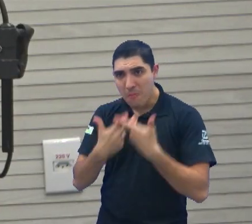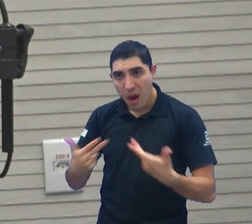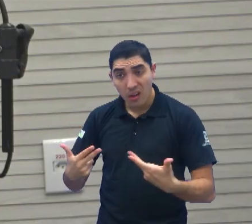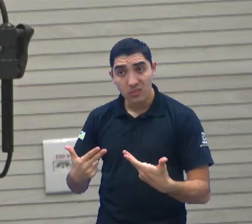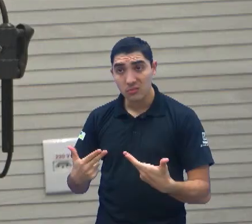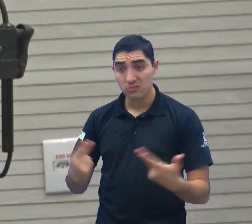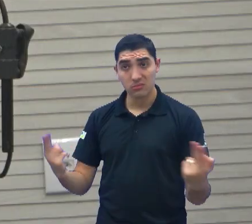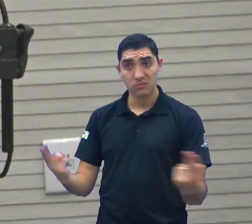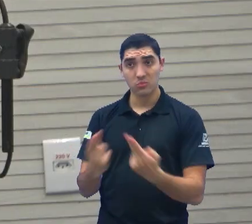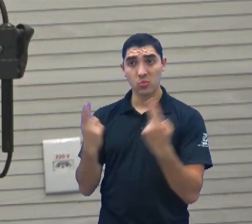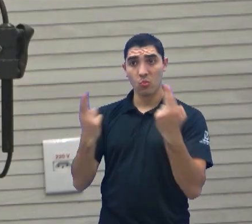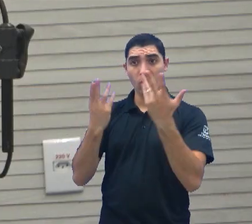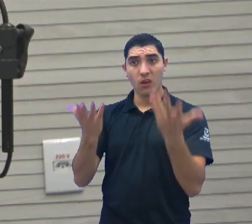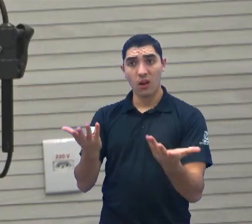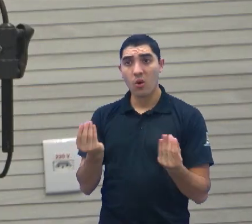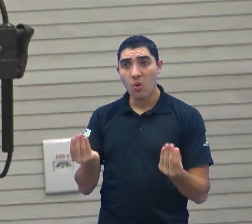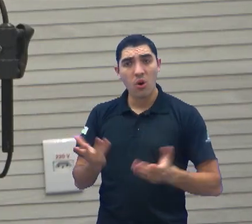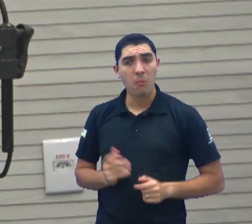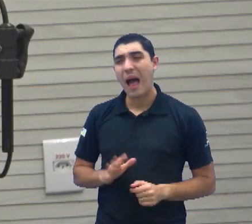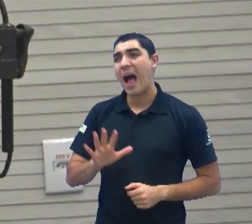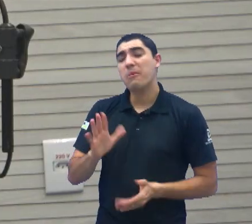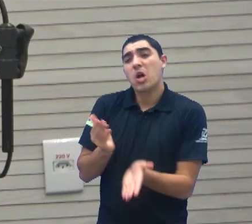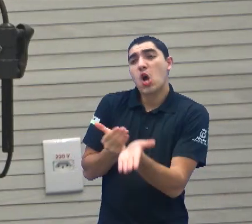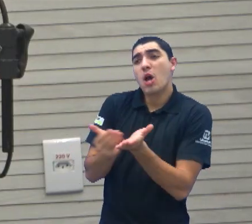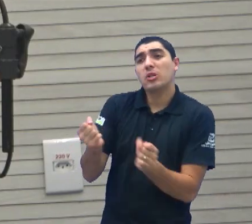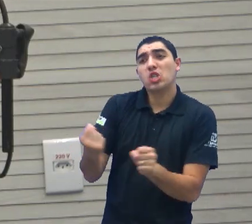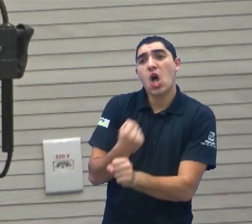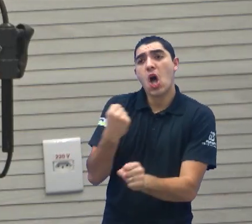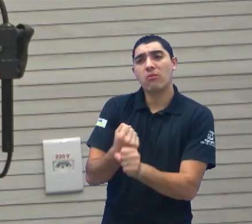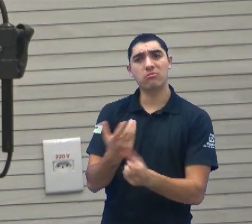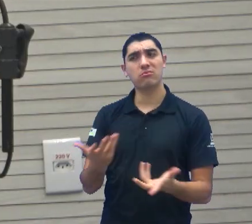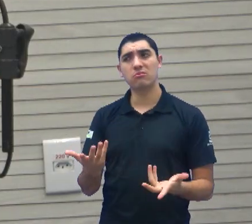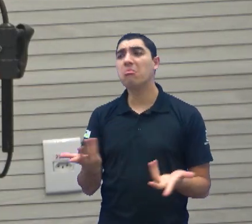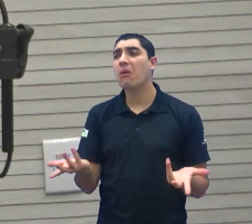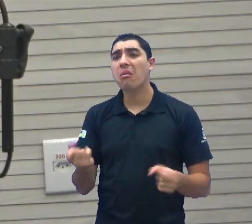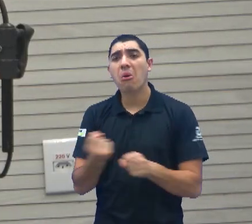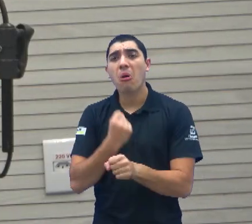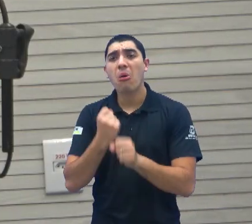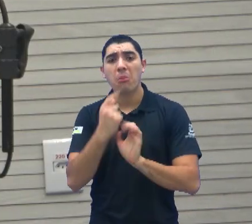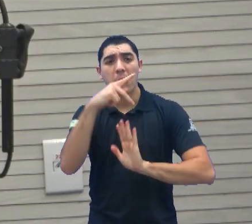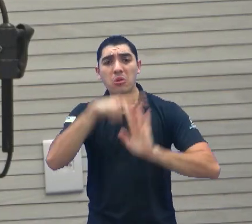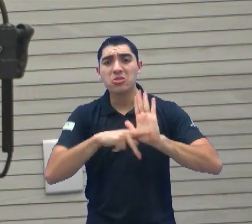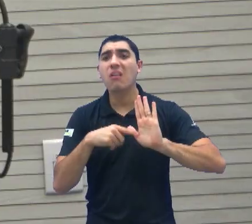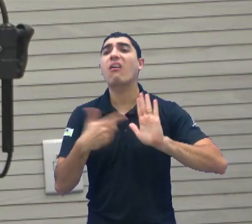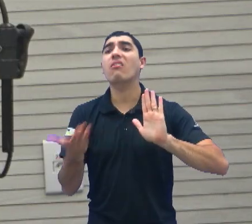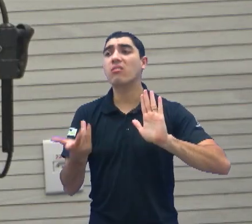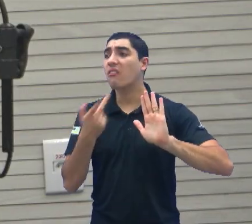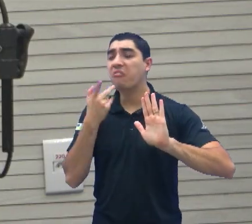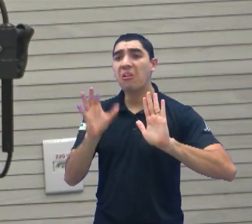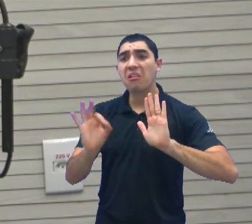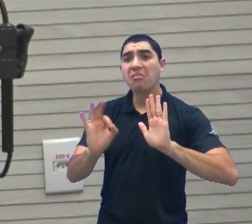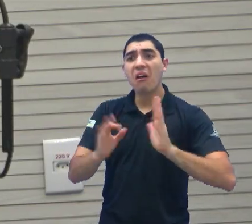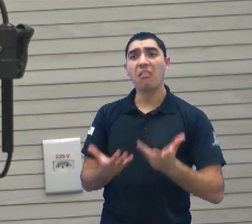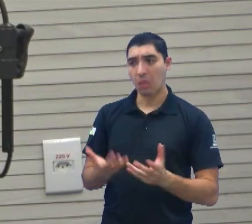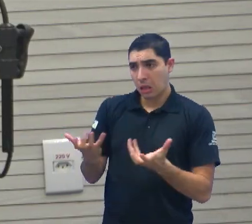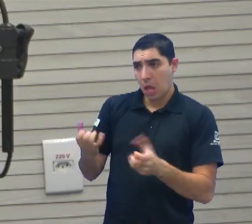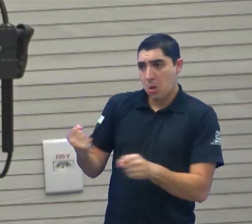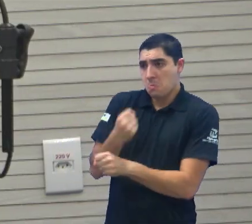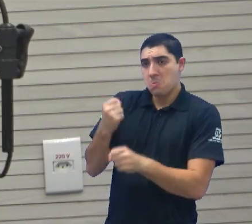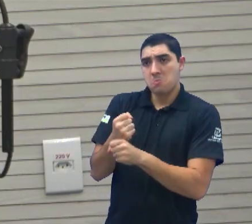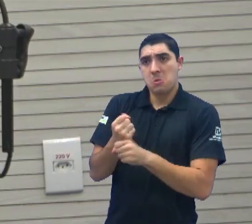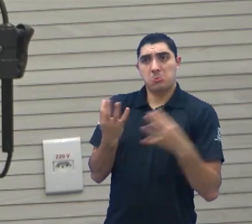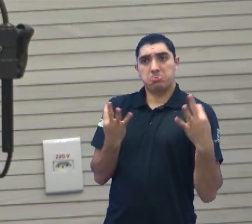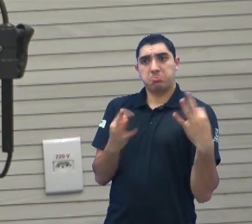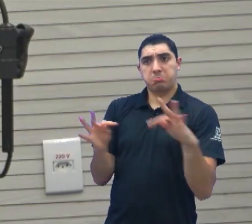gente precisa, de fato, mas está tendo uma obra, a gente nem soube qual é o projeto de ampliação e de modernização dos zoonoses. A